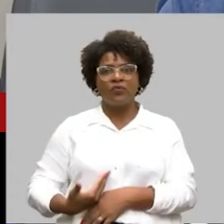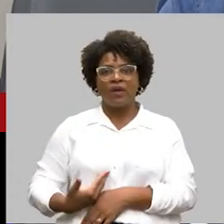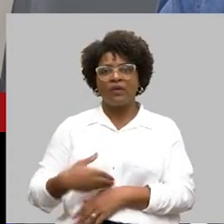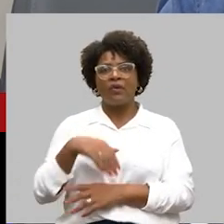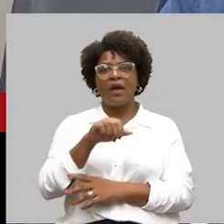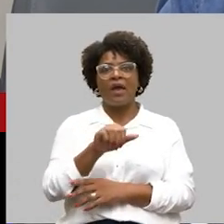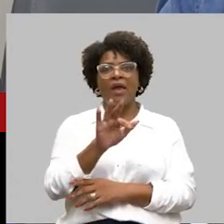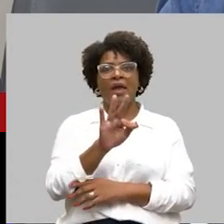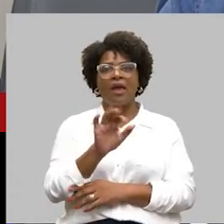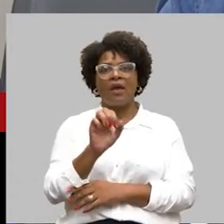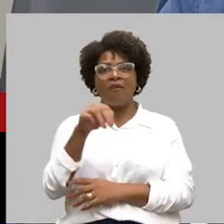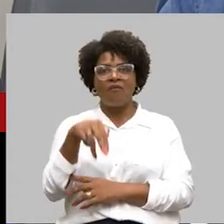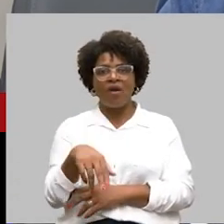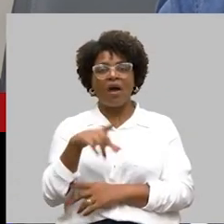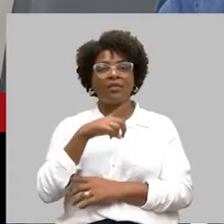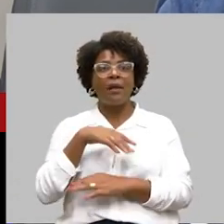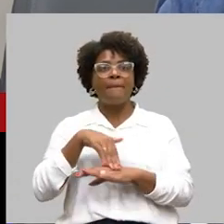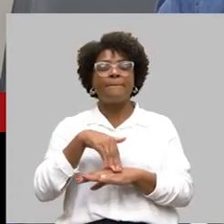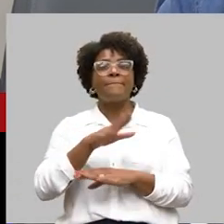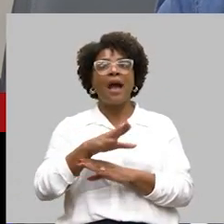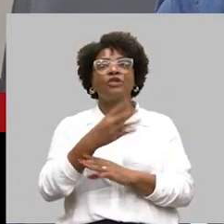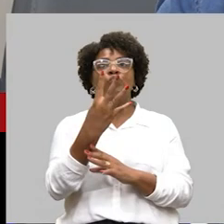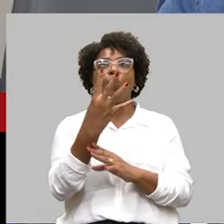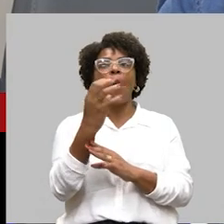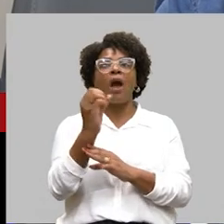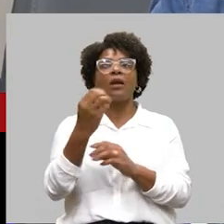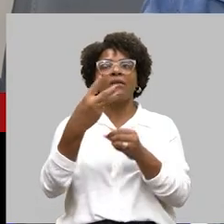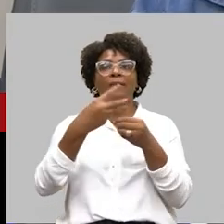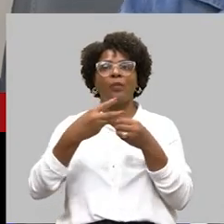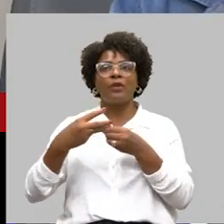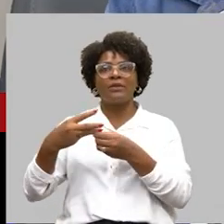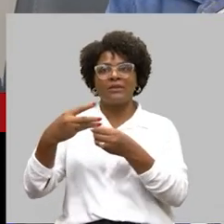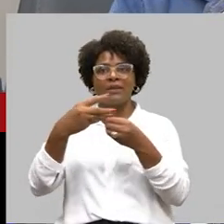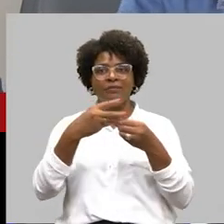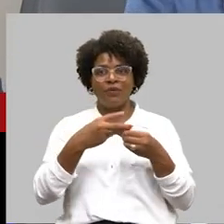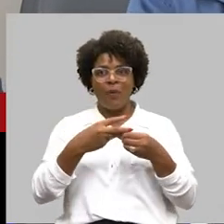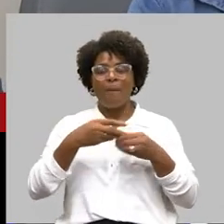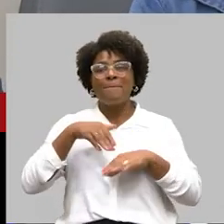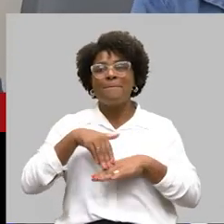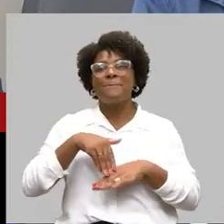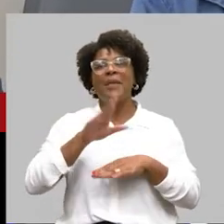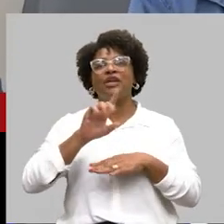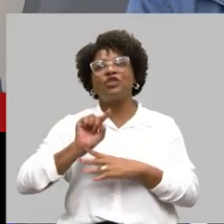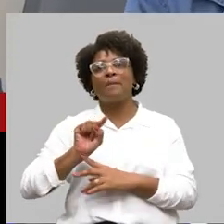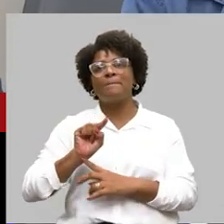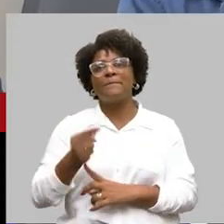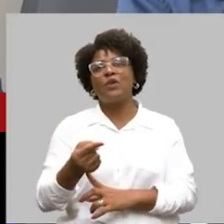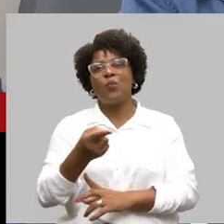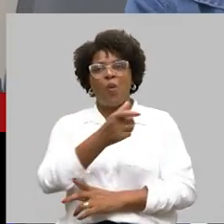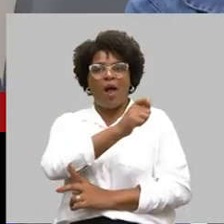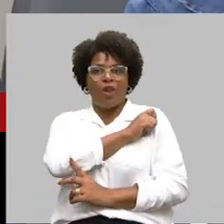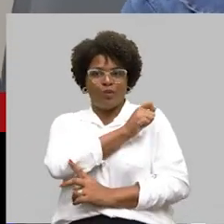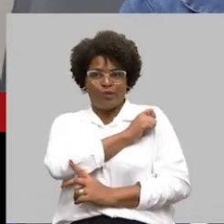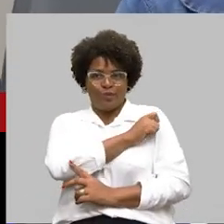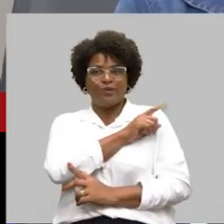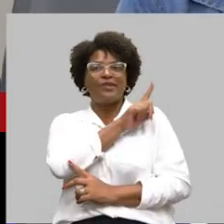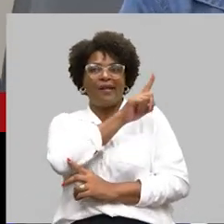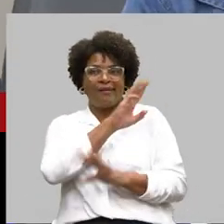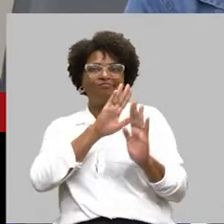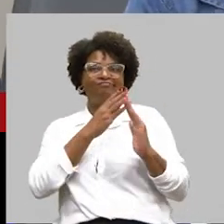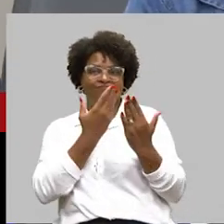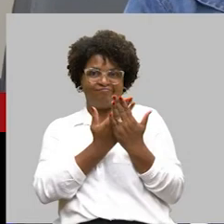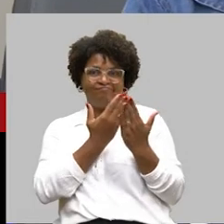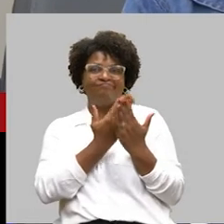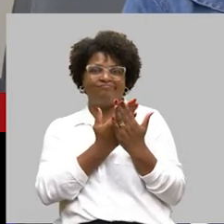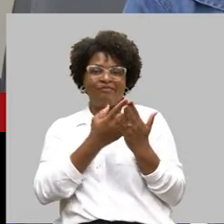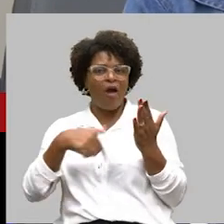são mais de 1000 alunos que estão ali na escola e a gente é dependente disso eh bom eu